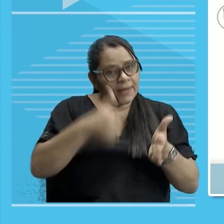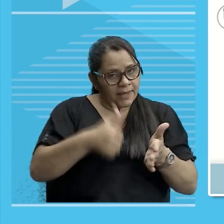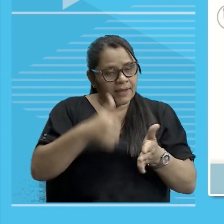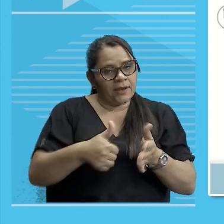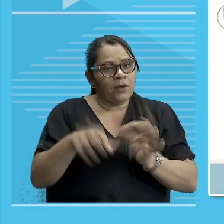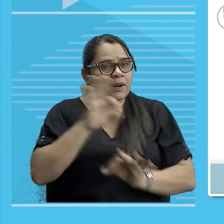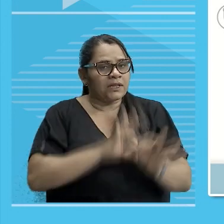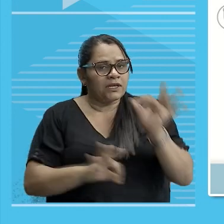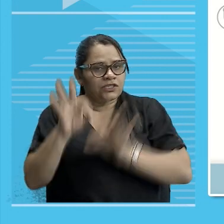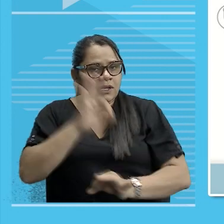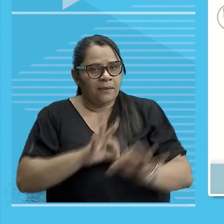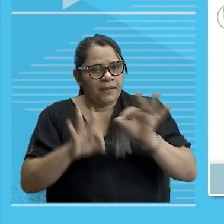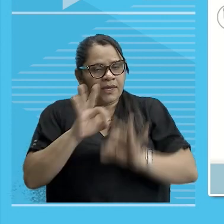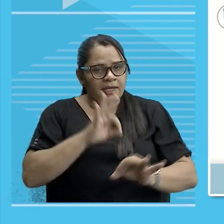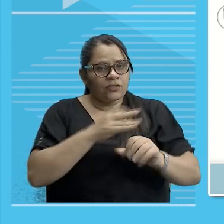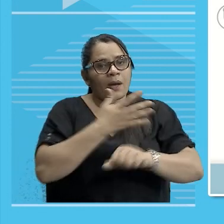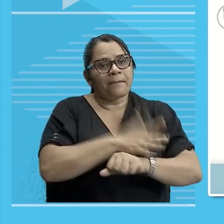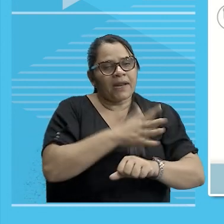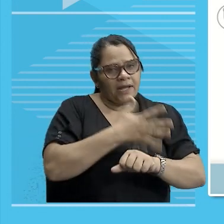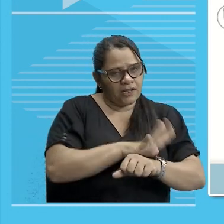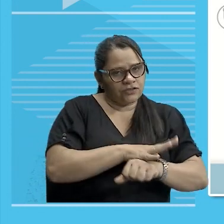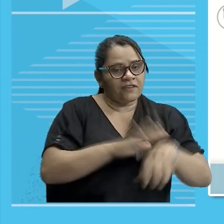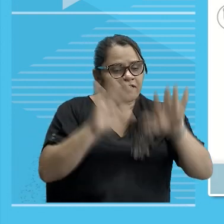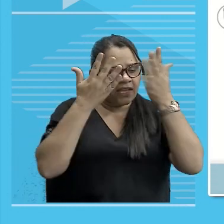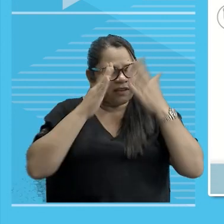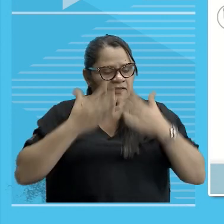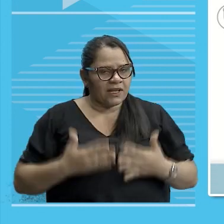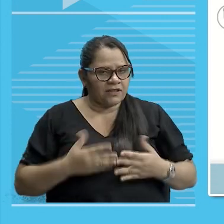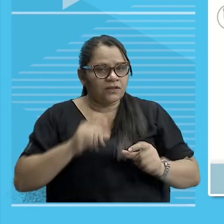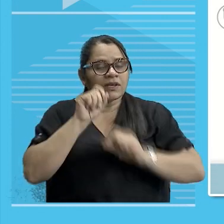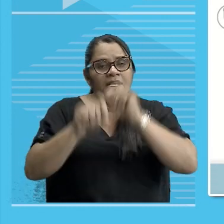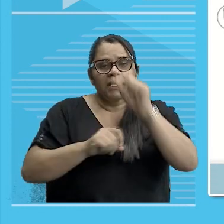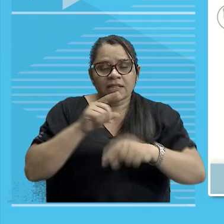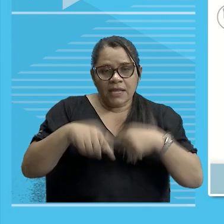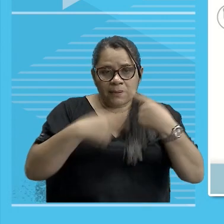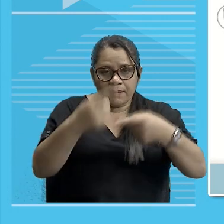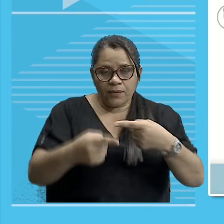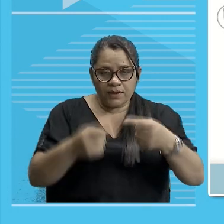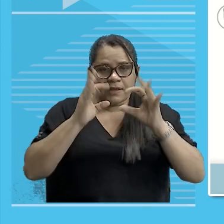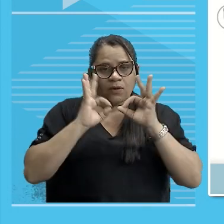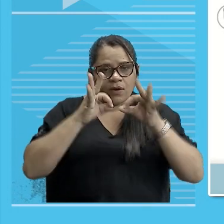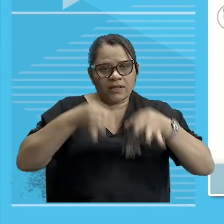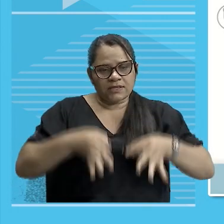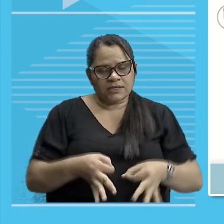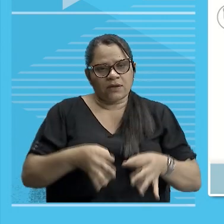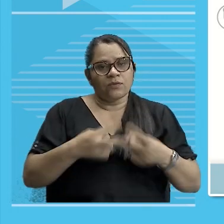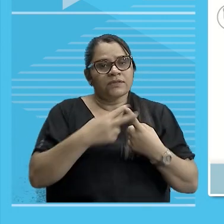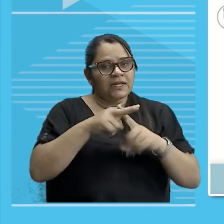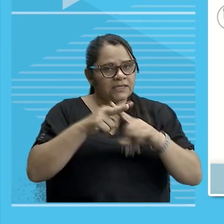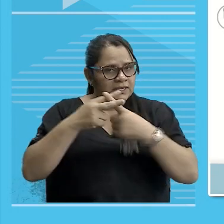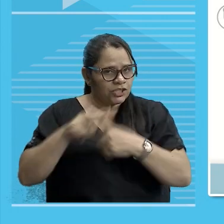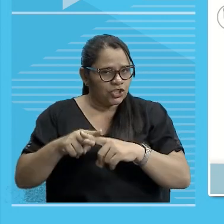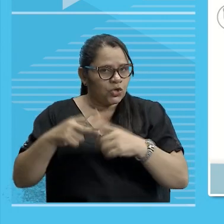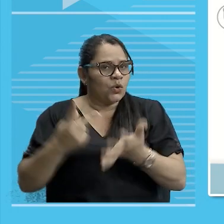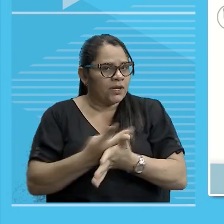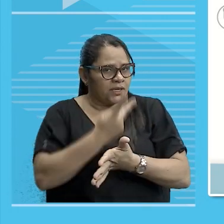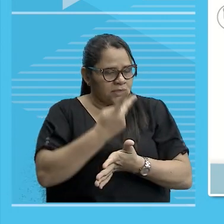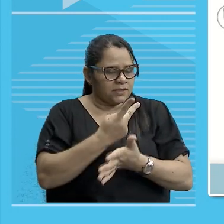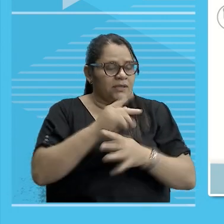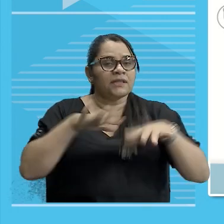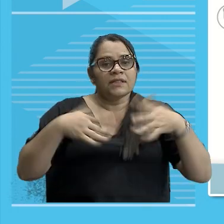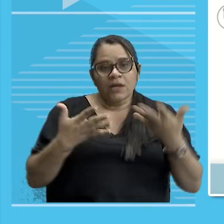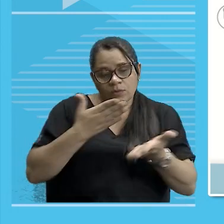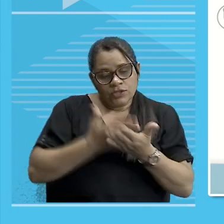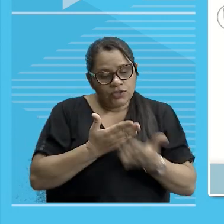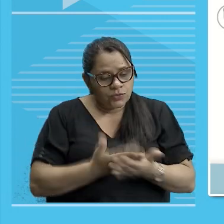verificação e Ação correta isso nós vimos